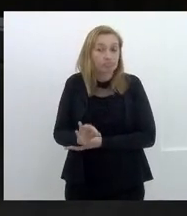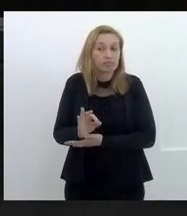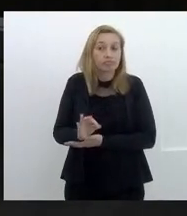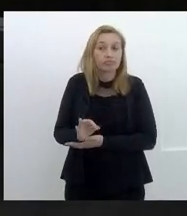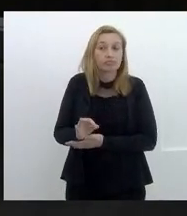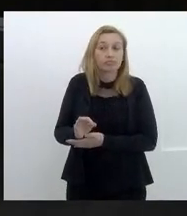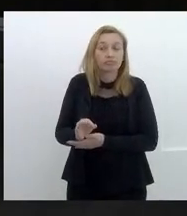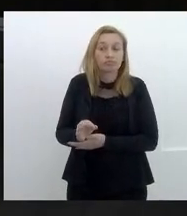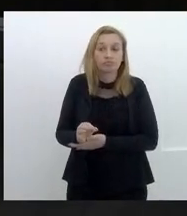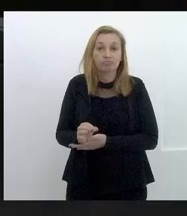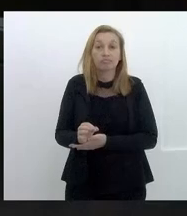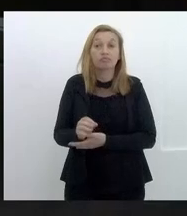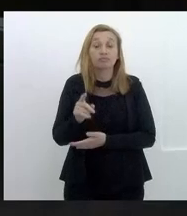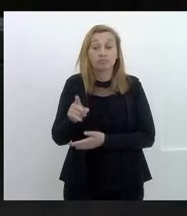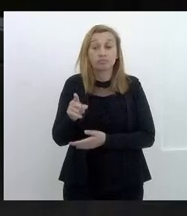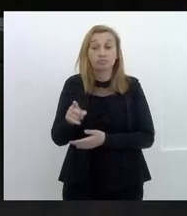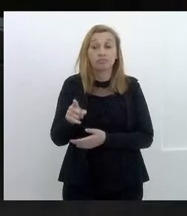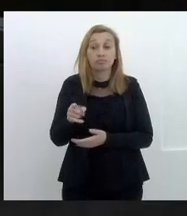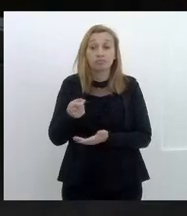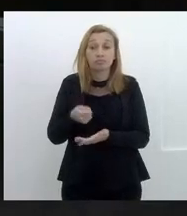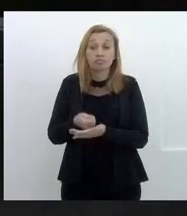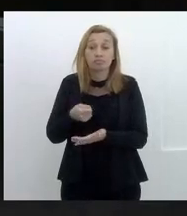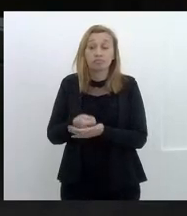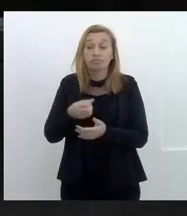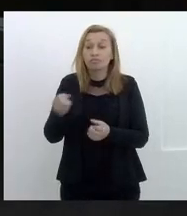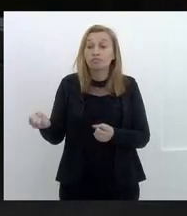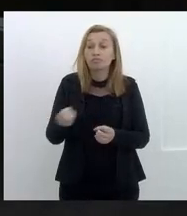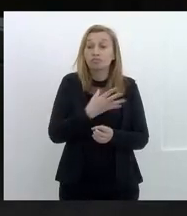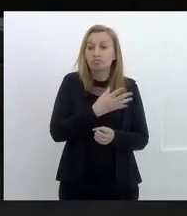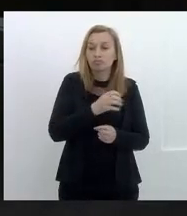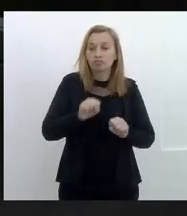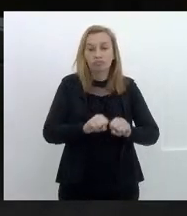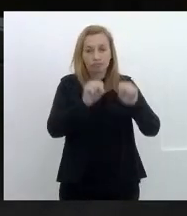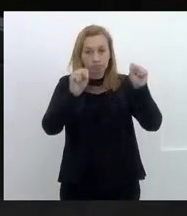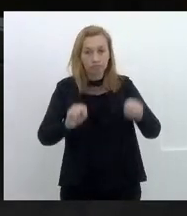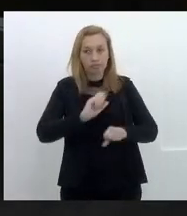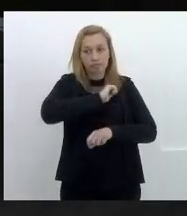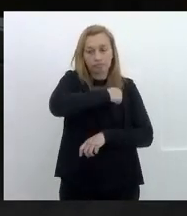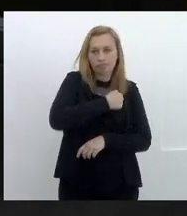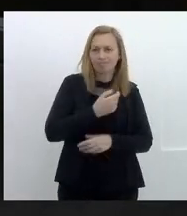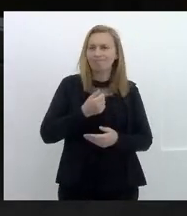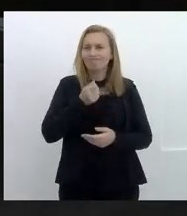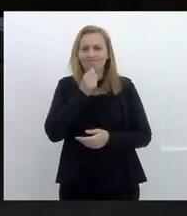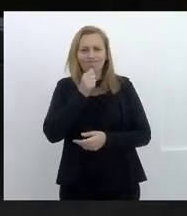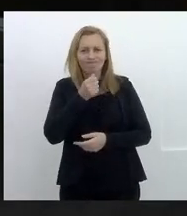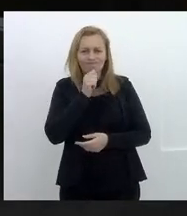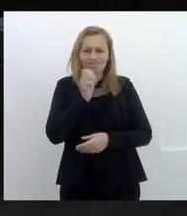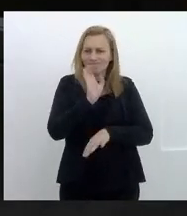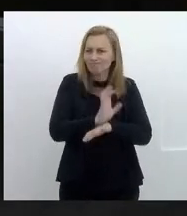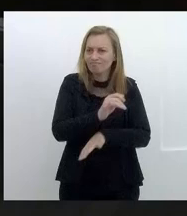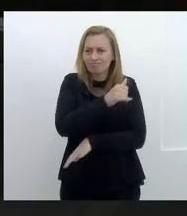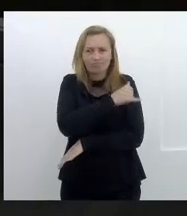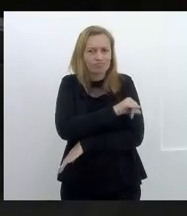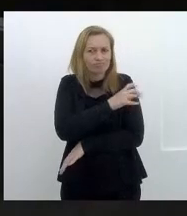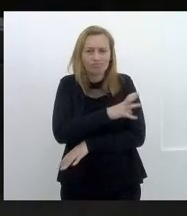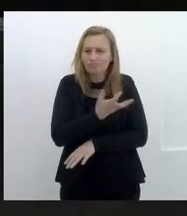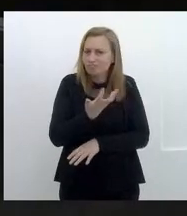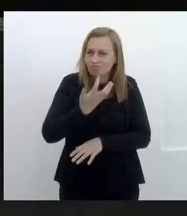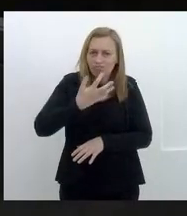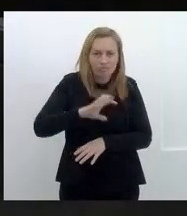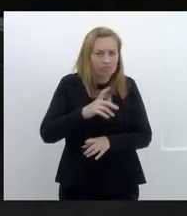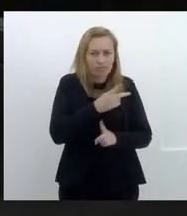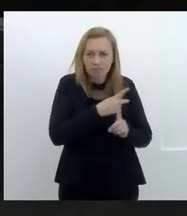imposição do novo regime de recuperação fiscal e em nenhum momento o estado do Rio queria fazer